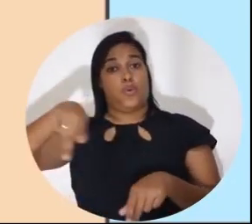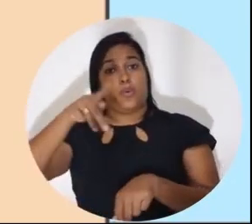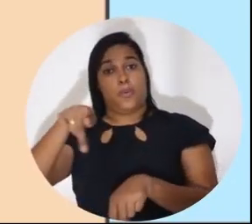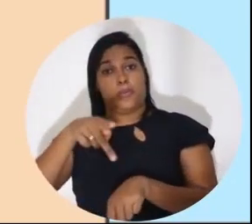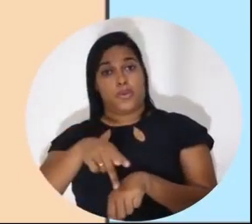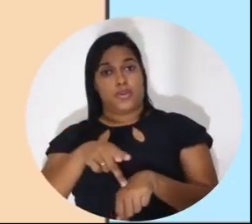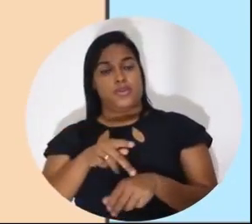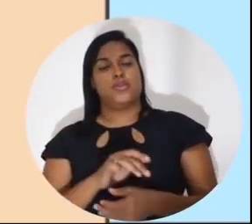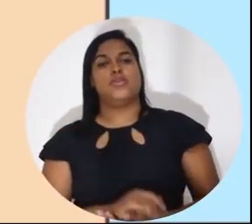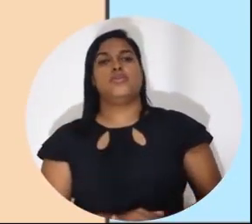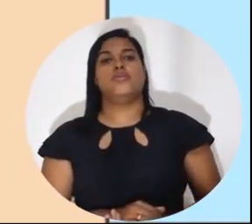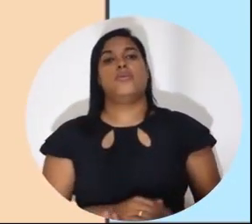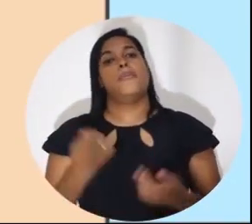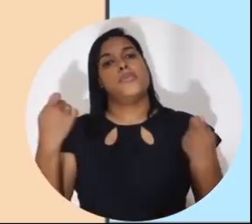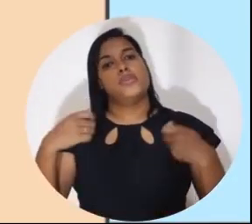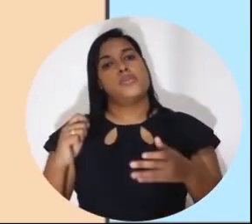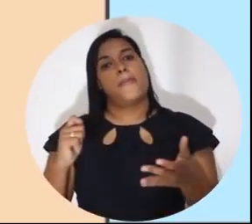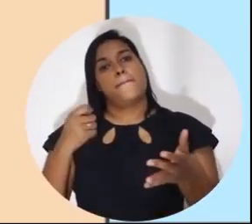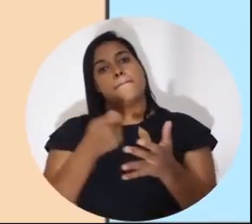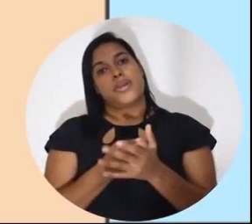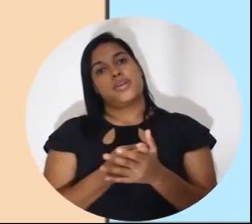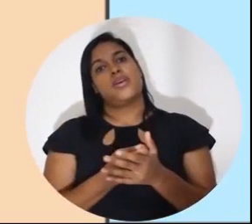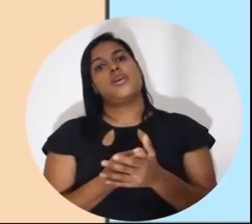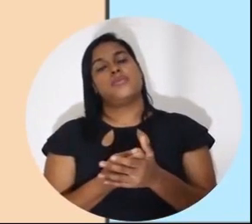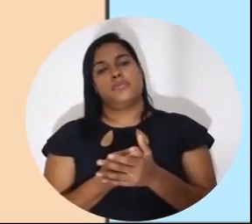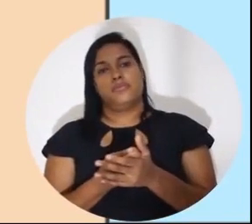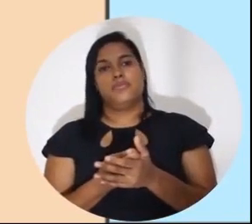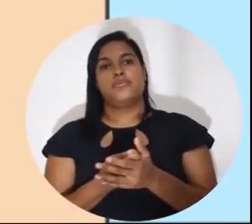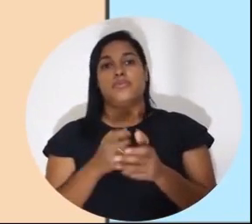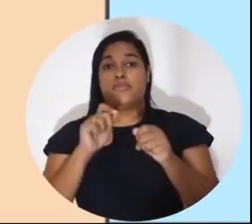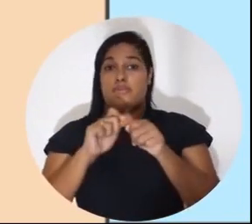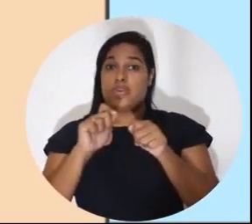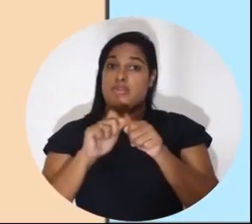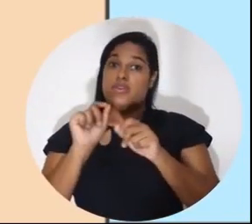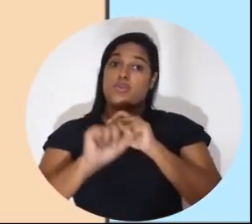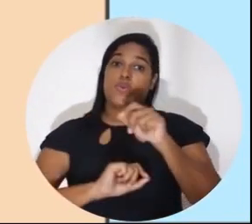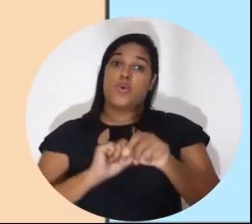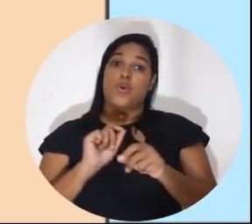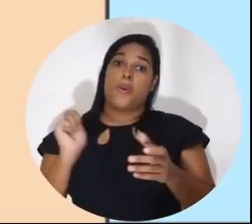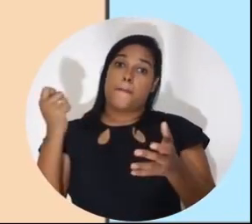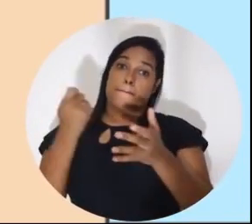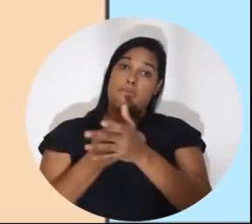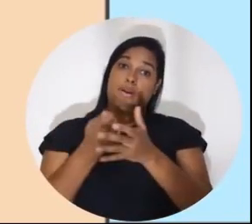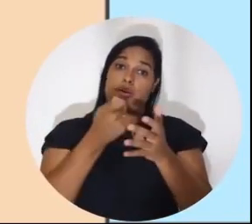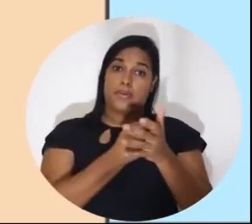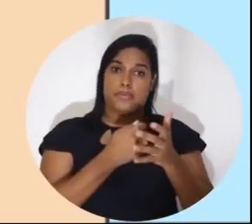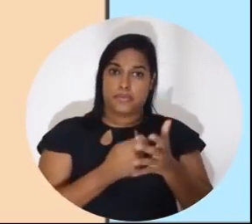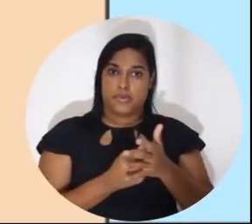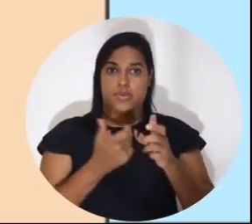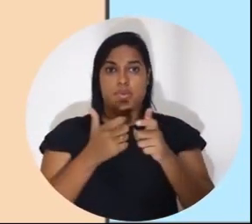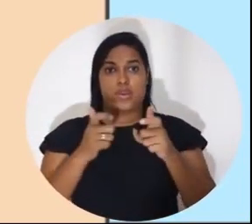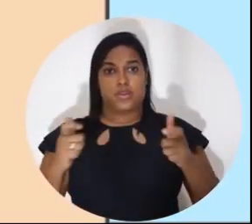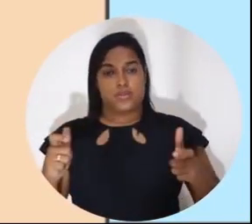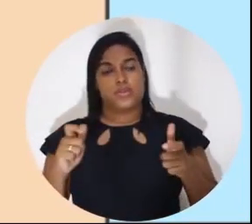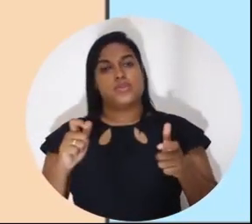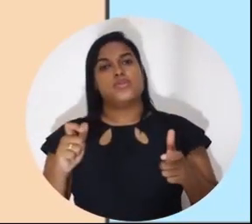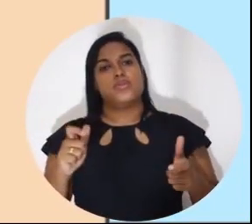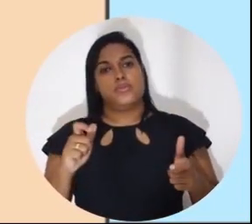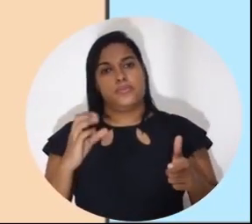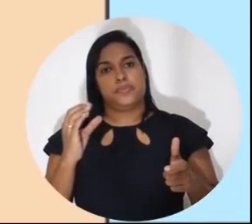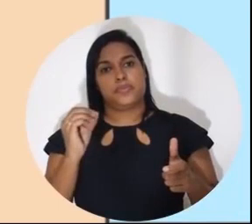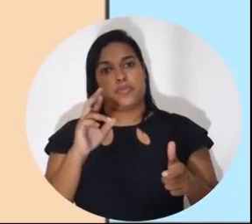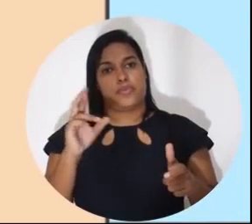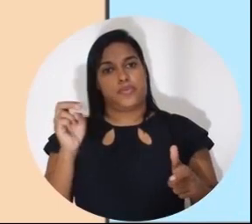país, portanto, terá que pagar essa transação, fazendo com que a conta balança de pagamentos da grande conta transações